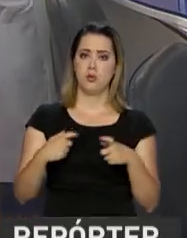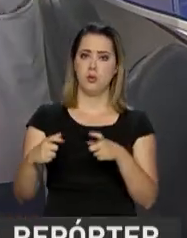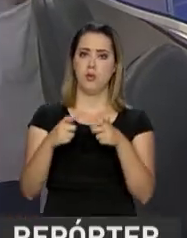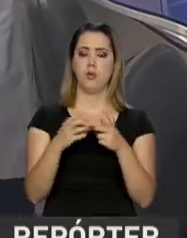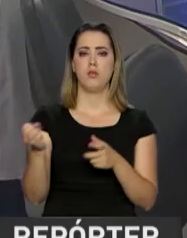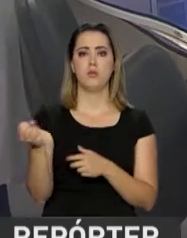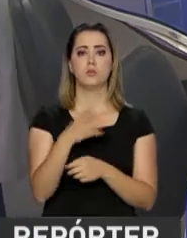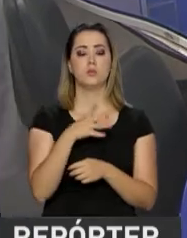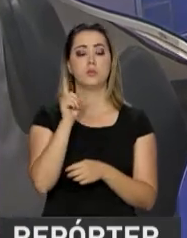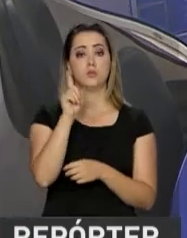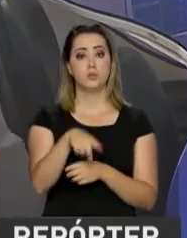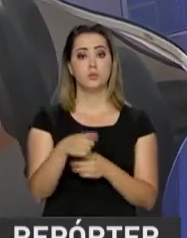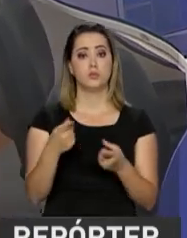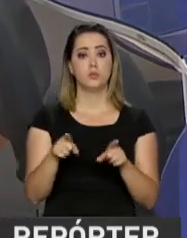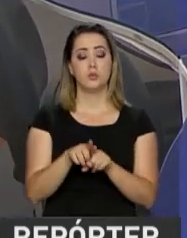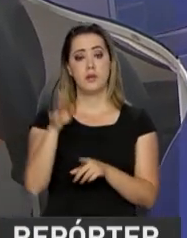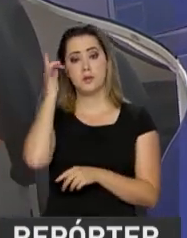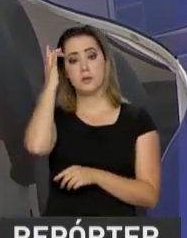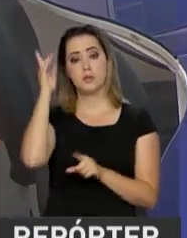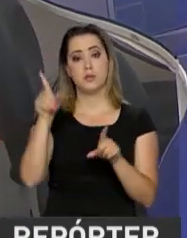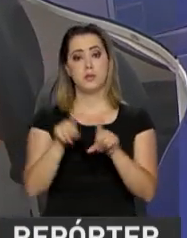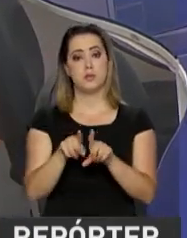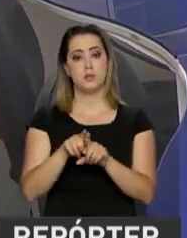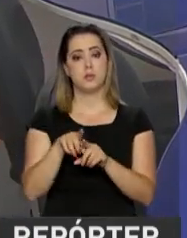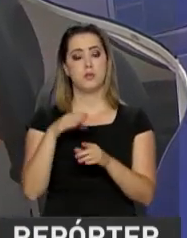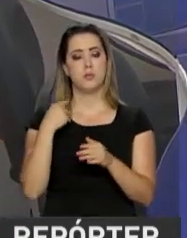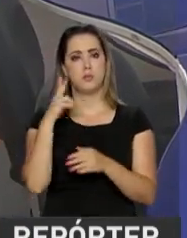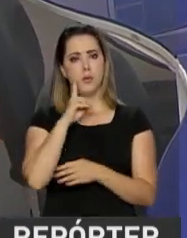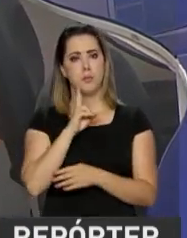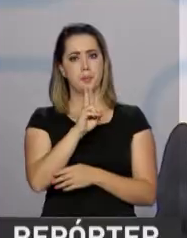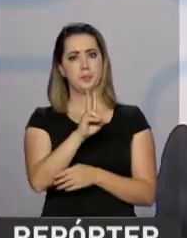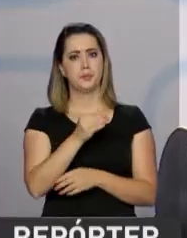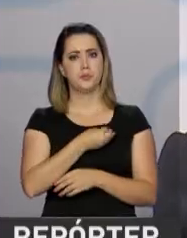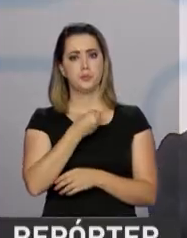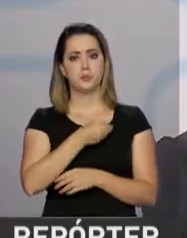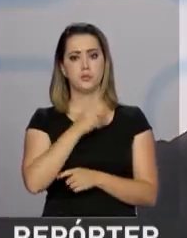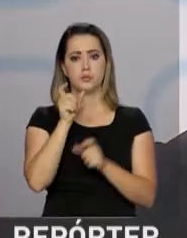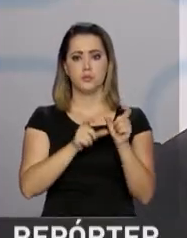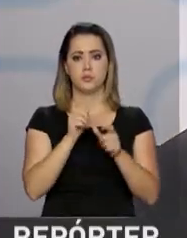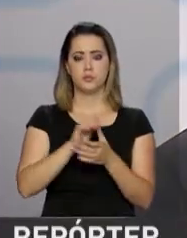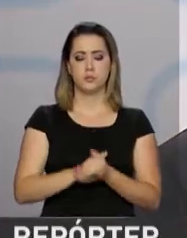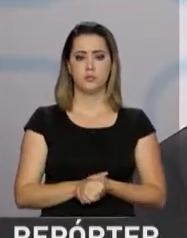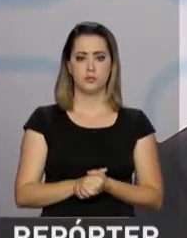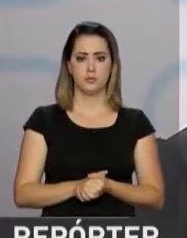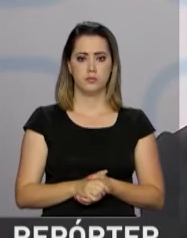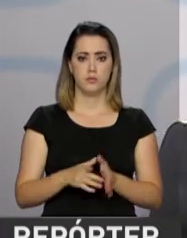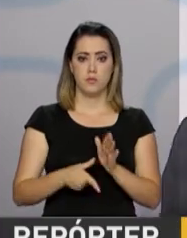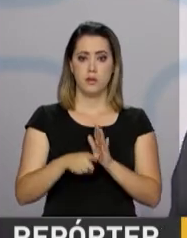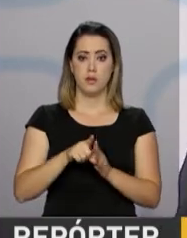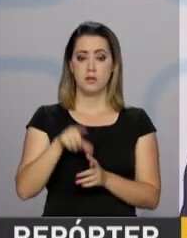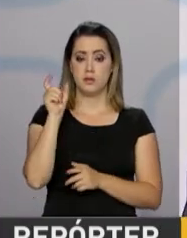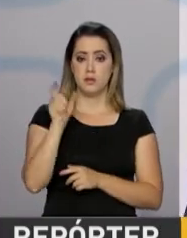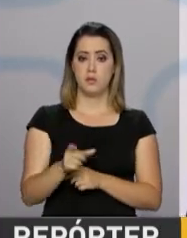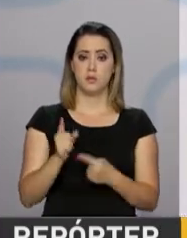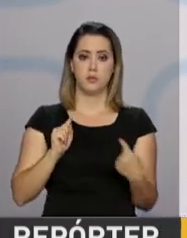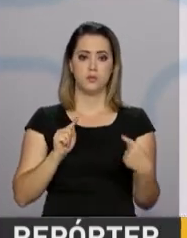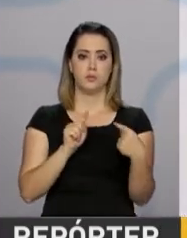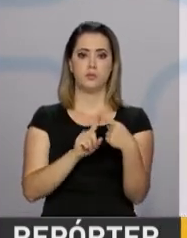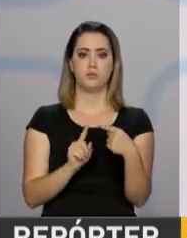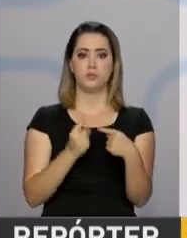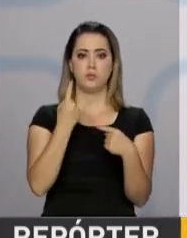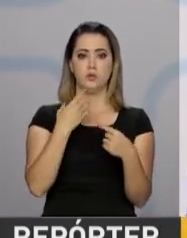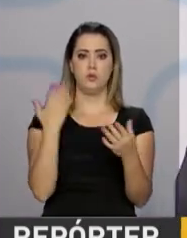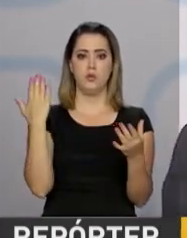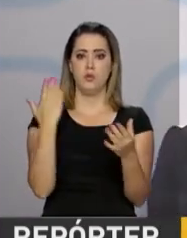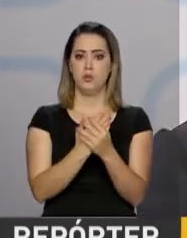nova medida vai facilitar também o acompanhamento do usuário a pessoa só se circulava uma unidade de saúde porque o prontuário